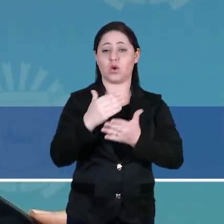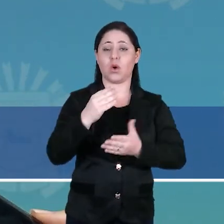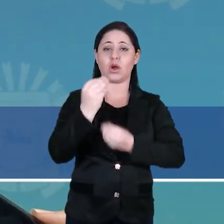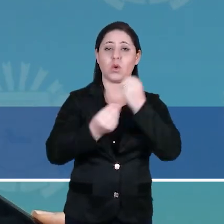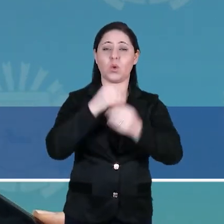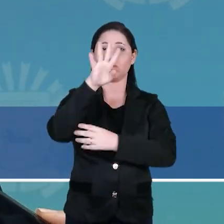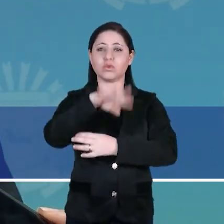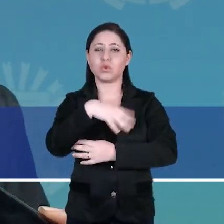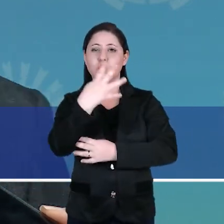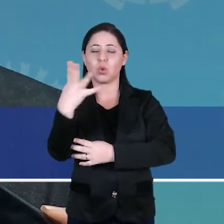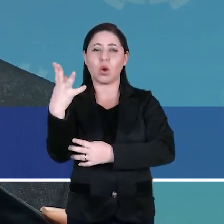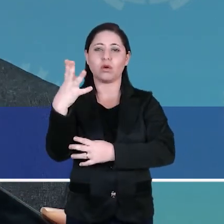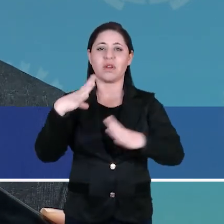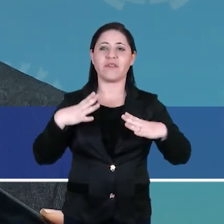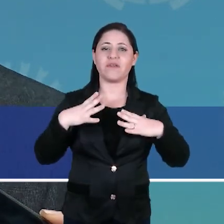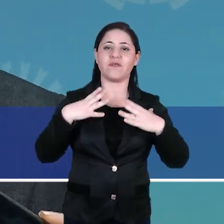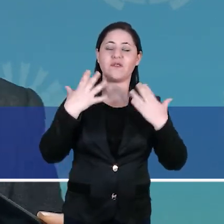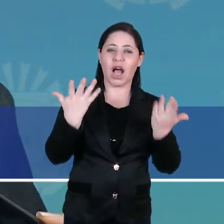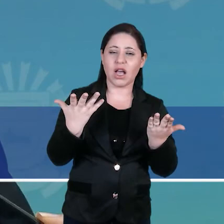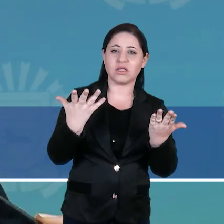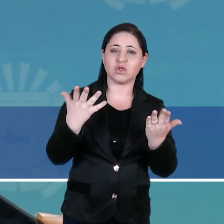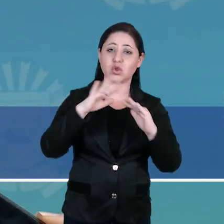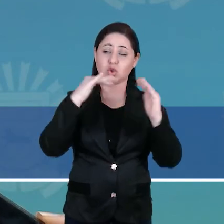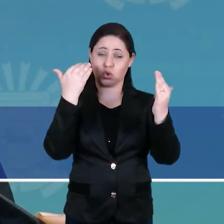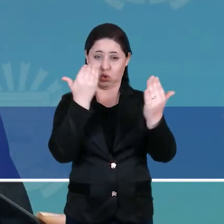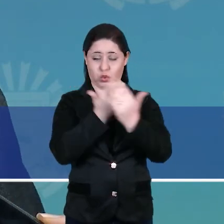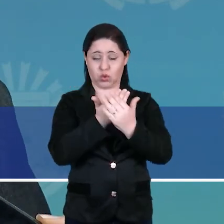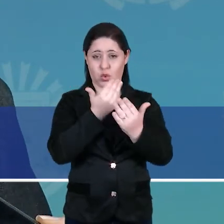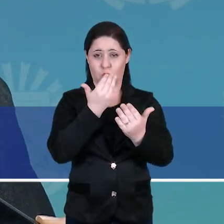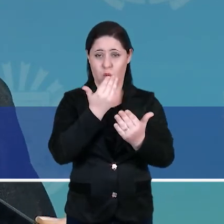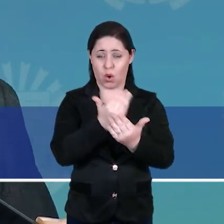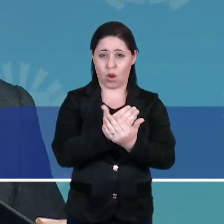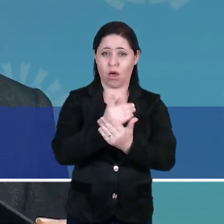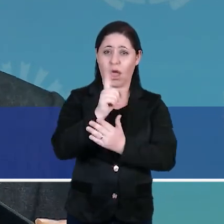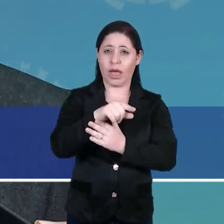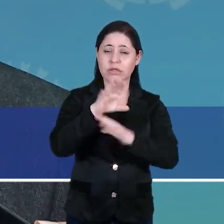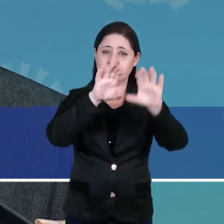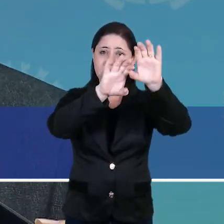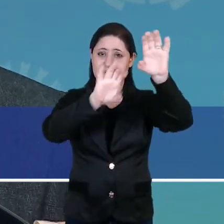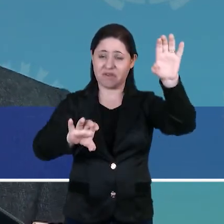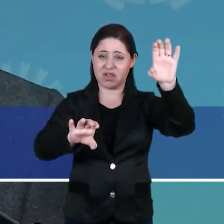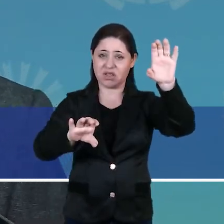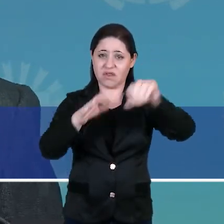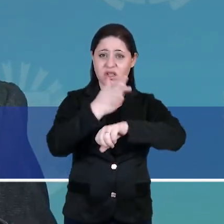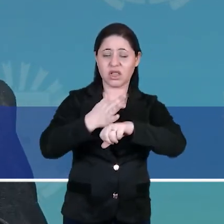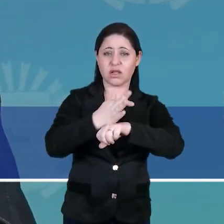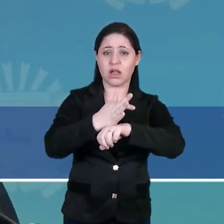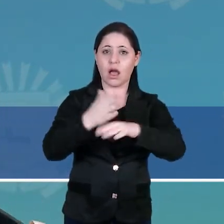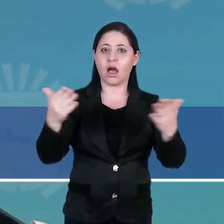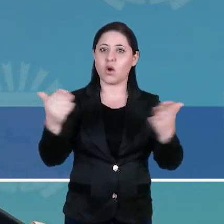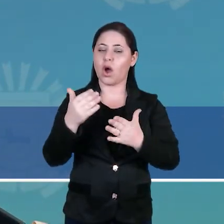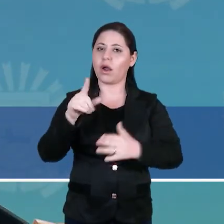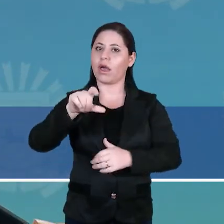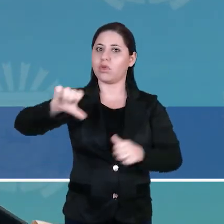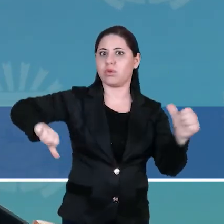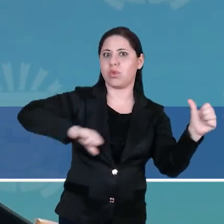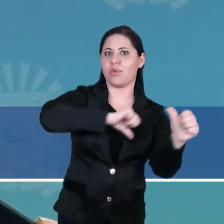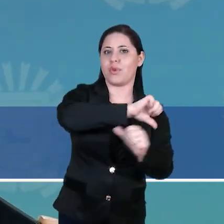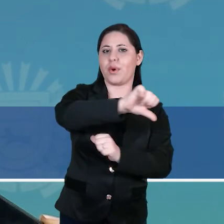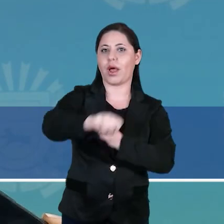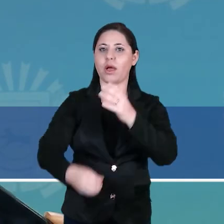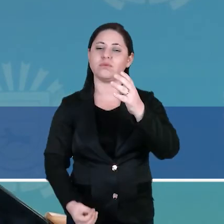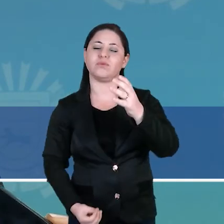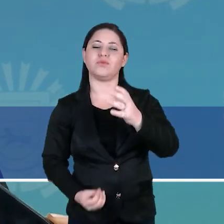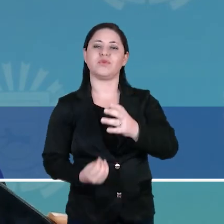nós colocamos nos calendários, nas festas, nos eventos, nas escolas, a divisão, o feriado da divisão. E agora nós queremos